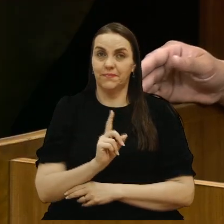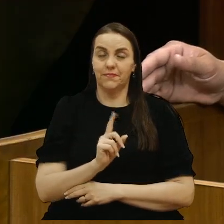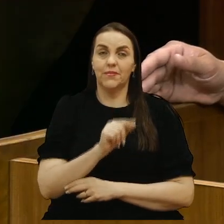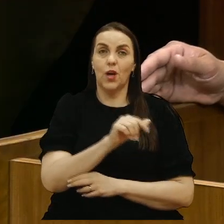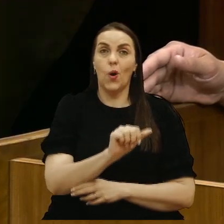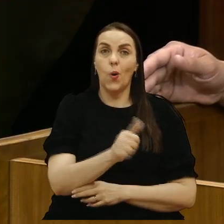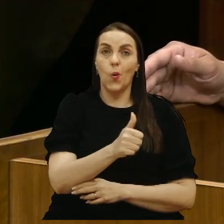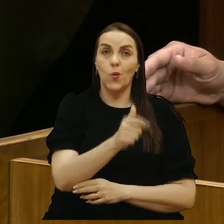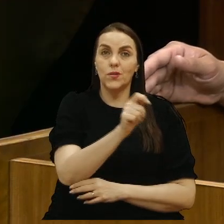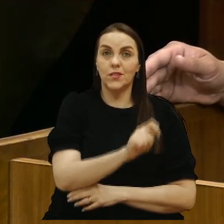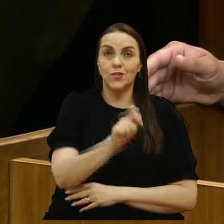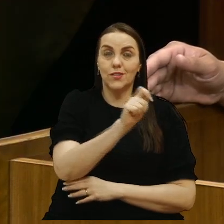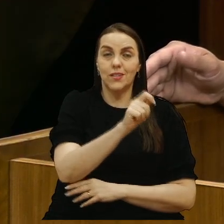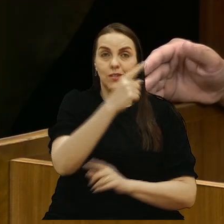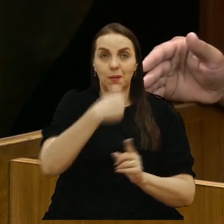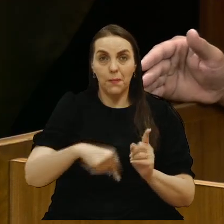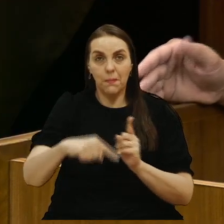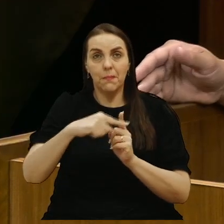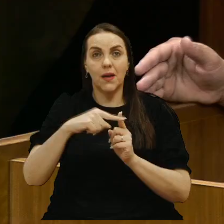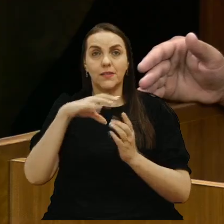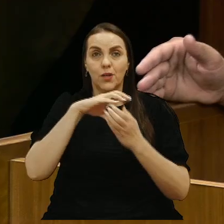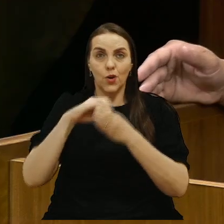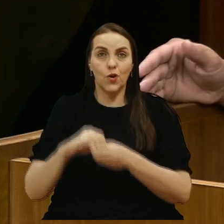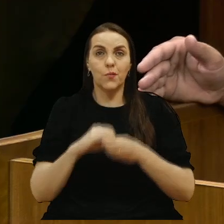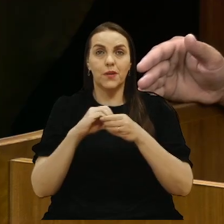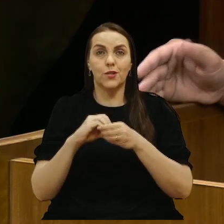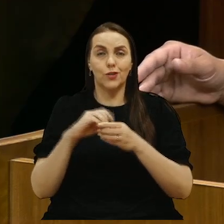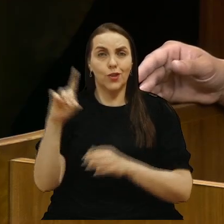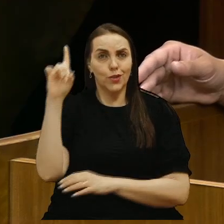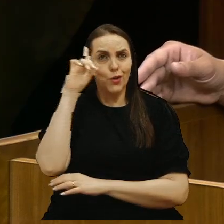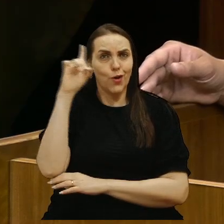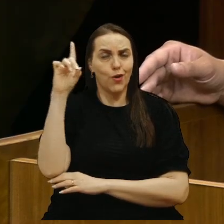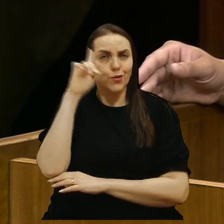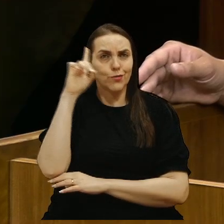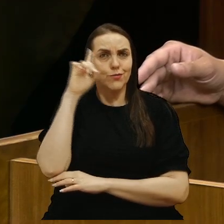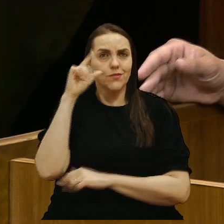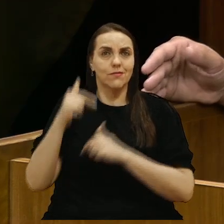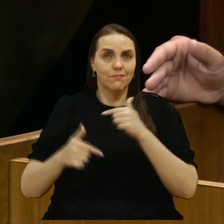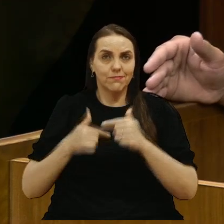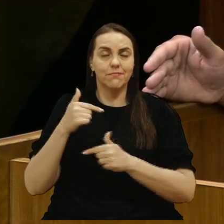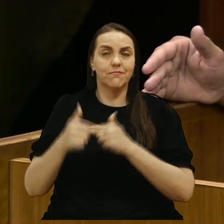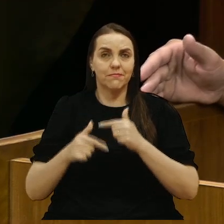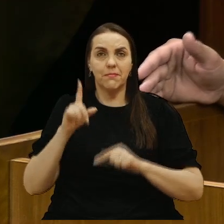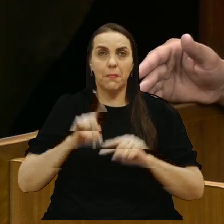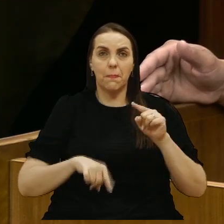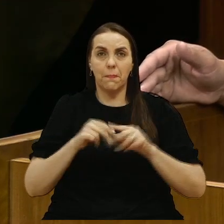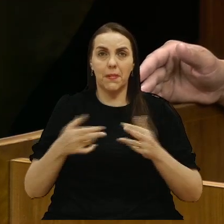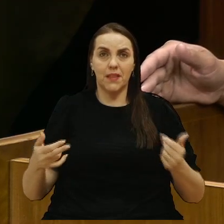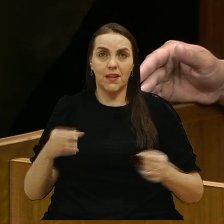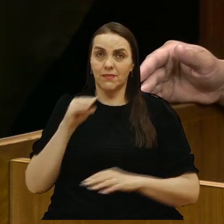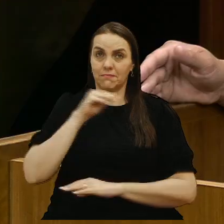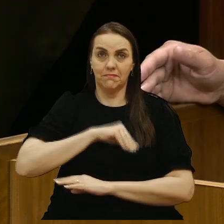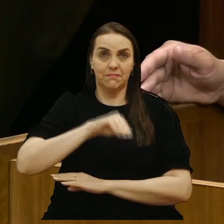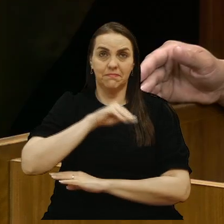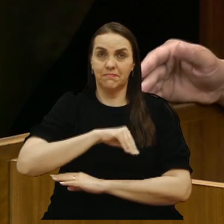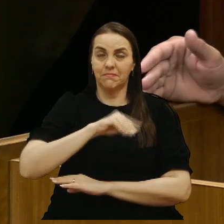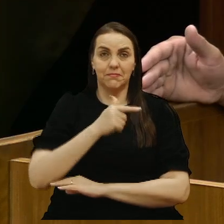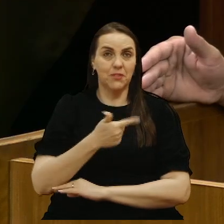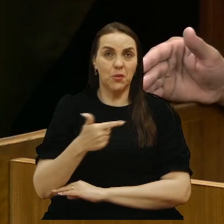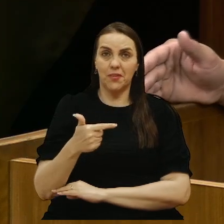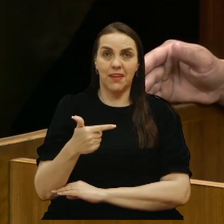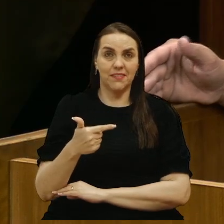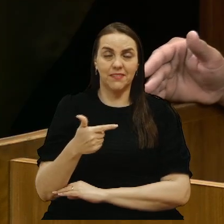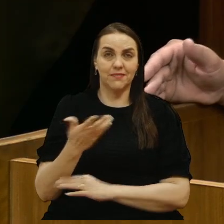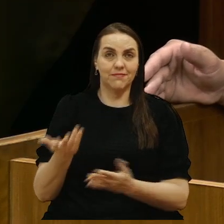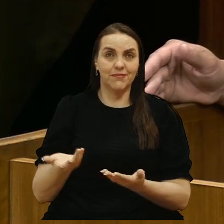associações mais a cooperativa, que trabalham todos os dias com esse material. E a gente não é remunerado por fazer isso. Então,